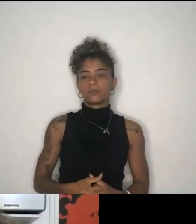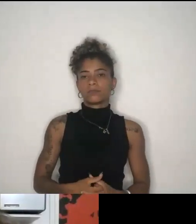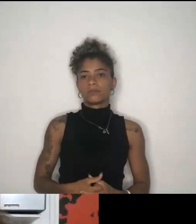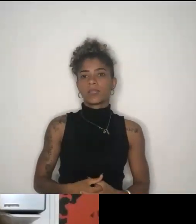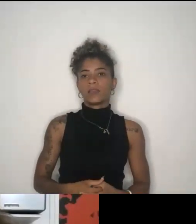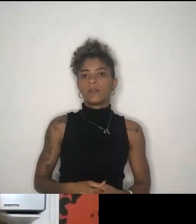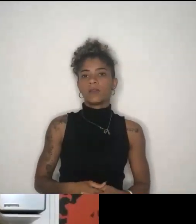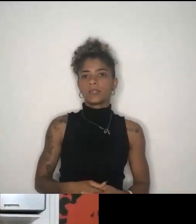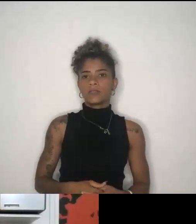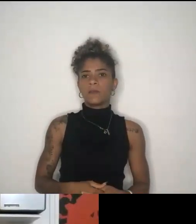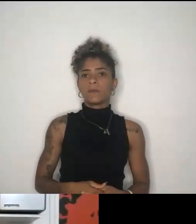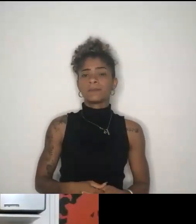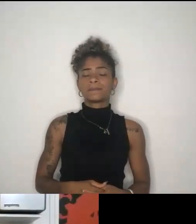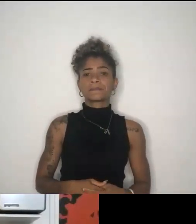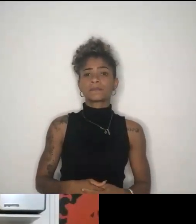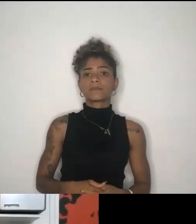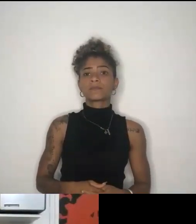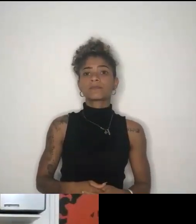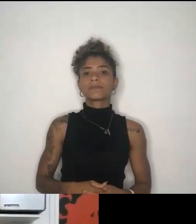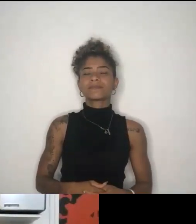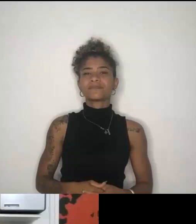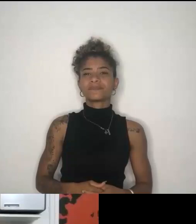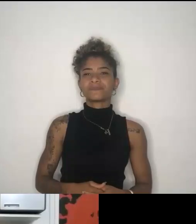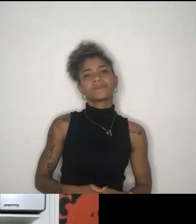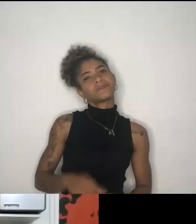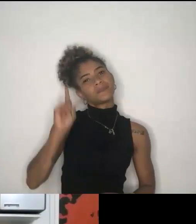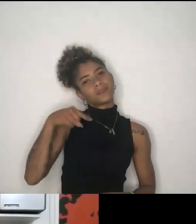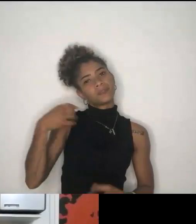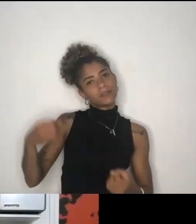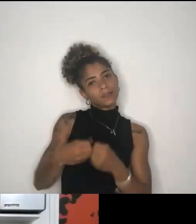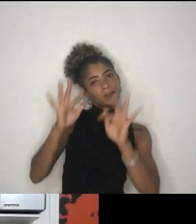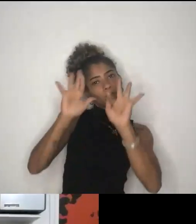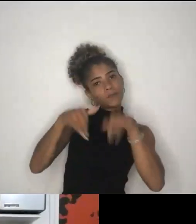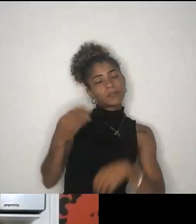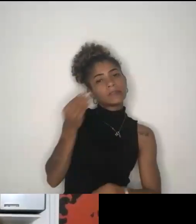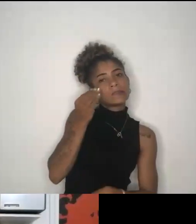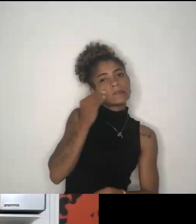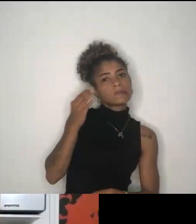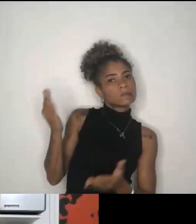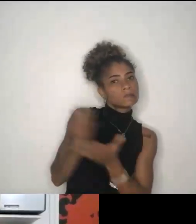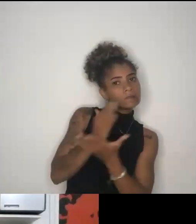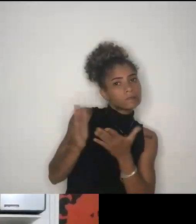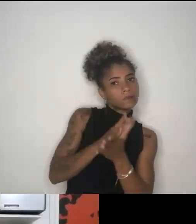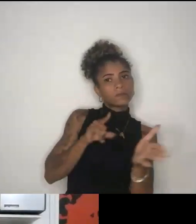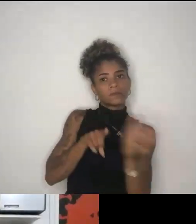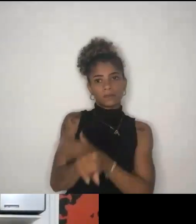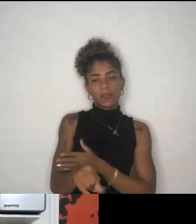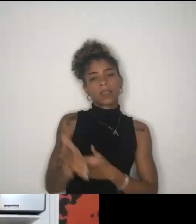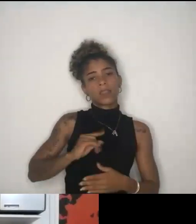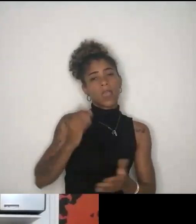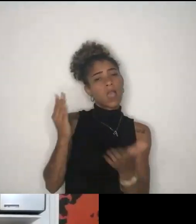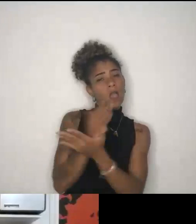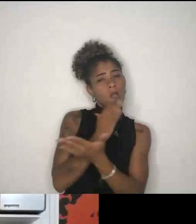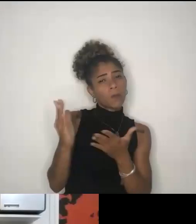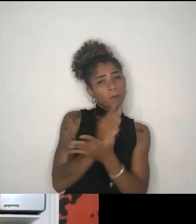bom a gente tá muito perto do fim mas eu vou tentar aqui mais algumas tá tem algumas perguntas que vão